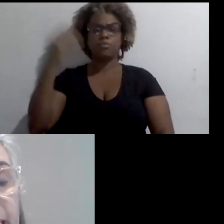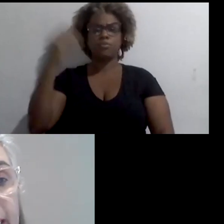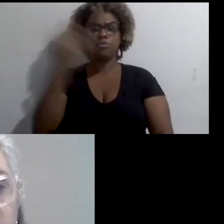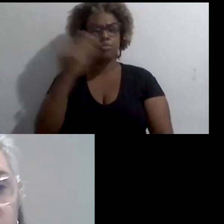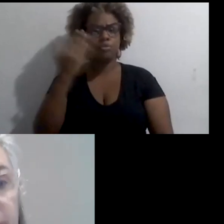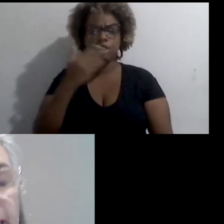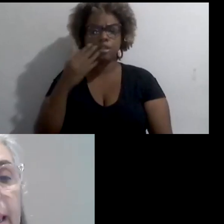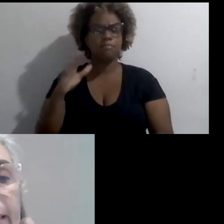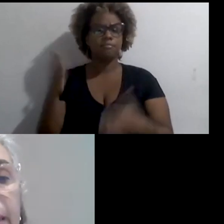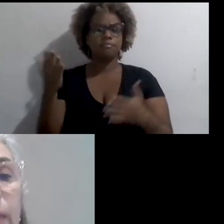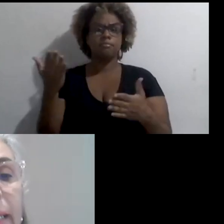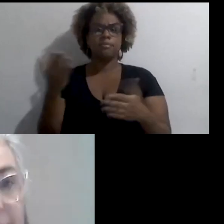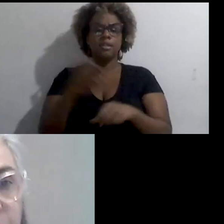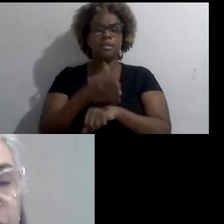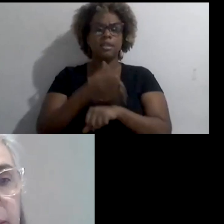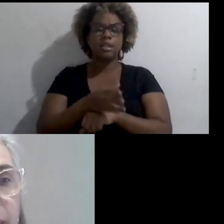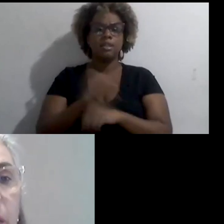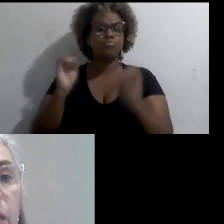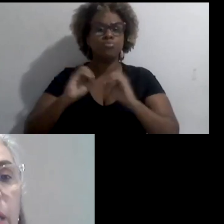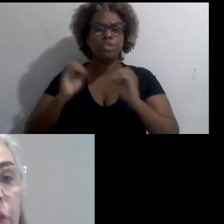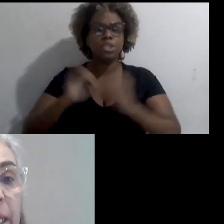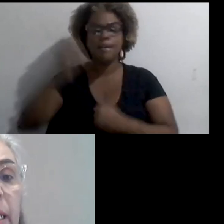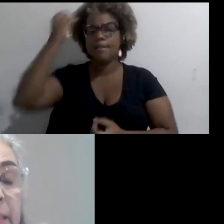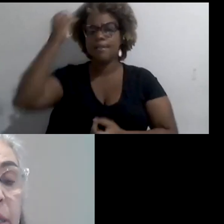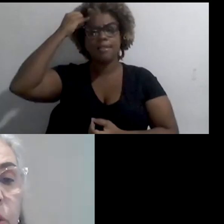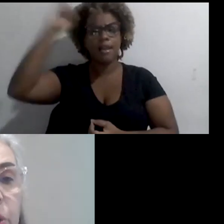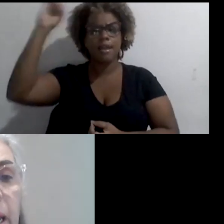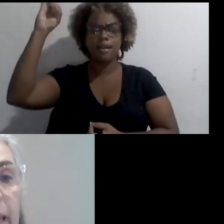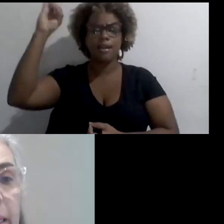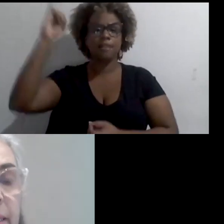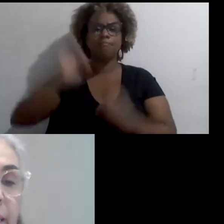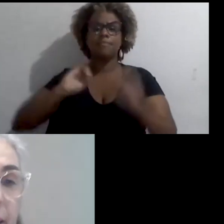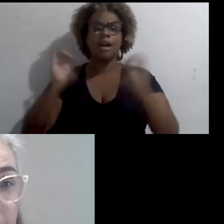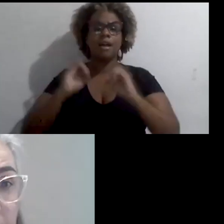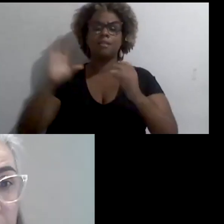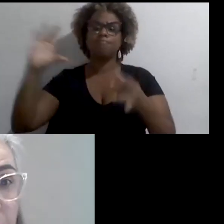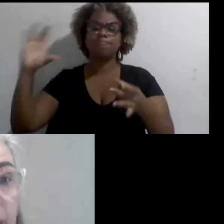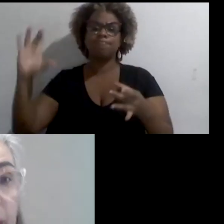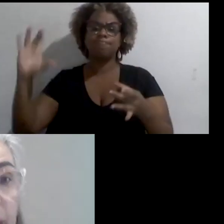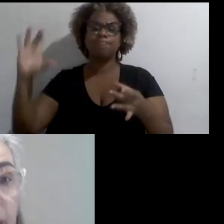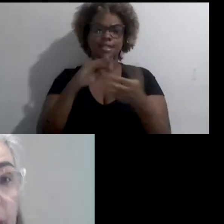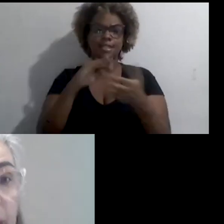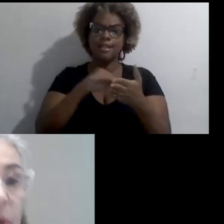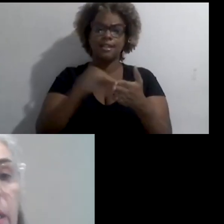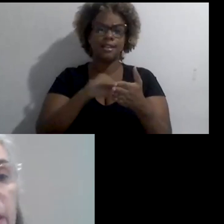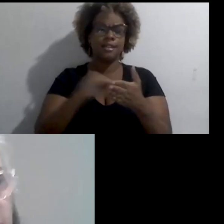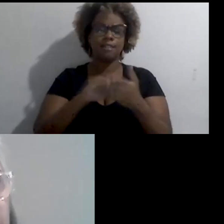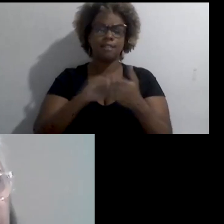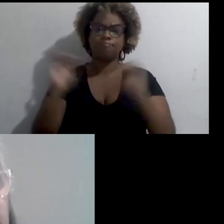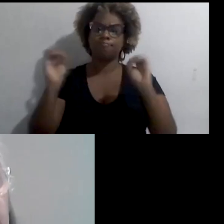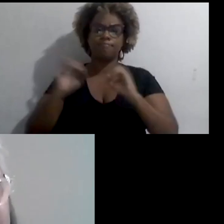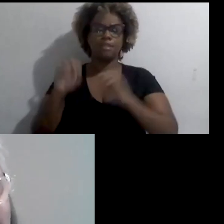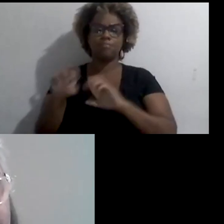aí, nenhuma ideia e nenhuma linha de atuação de sincronia entre secretarias de educação e